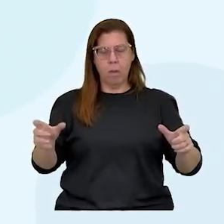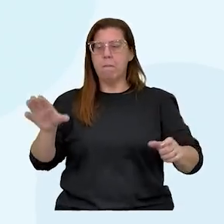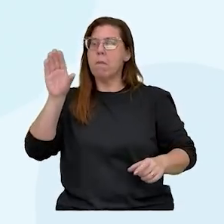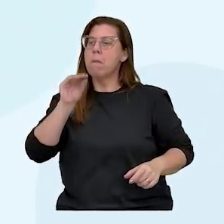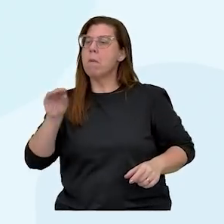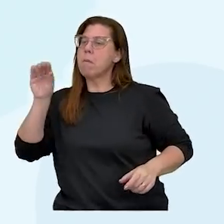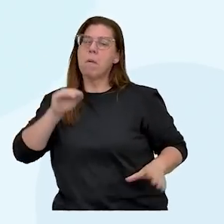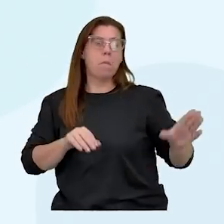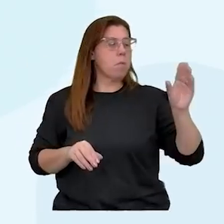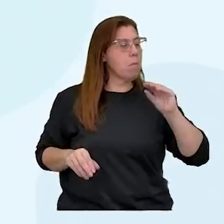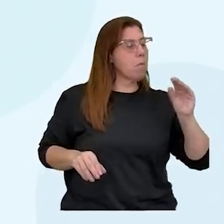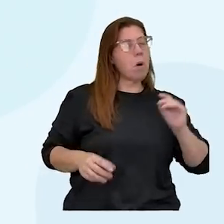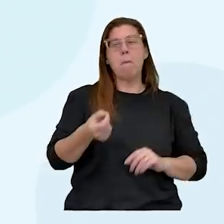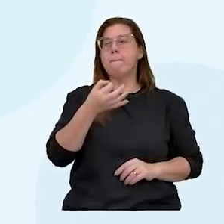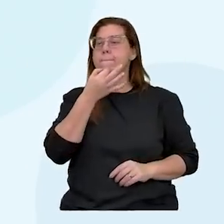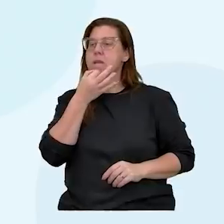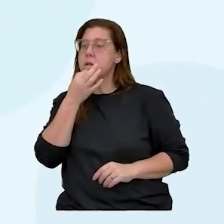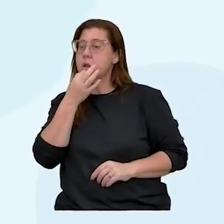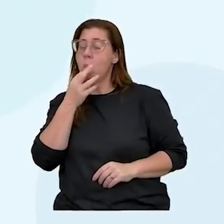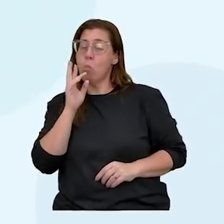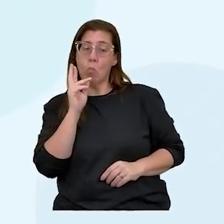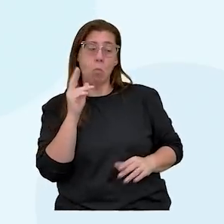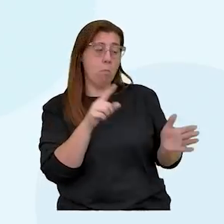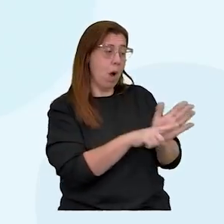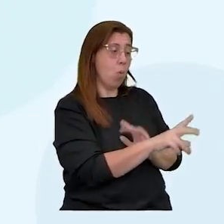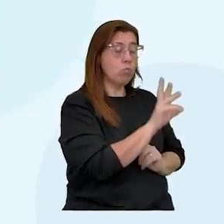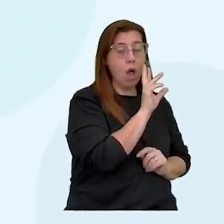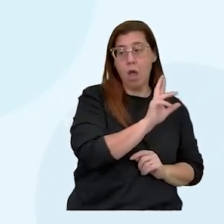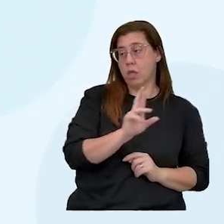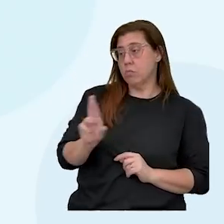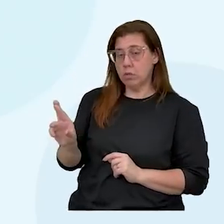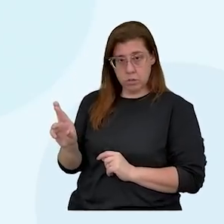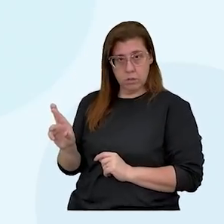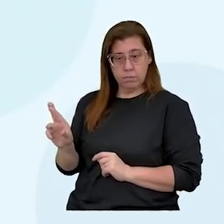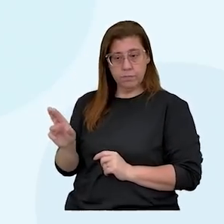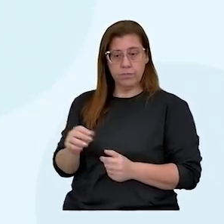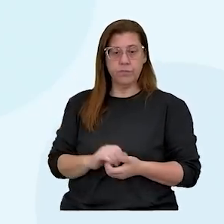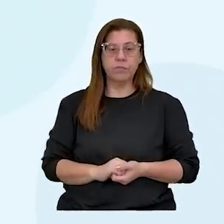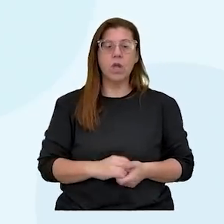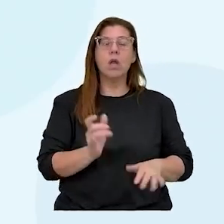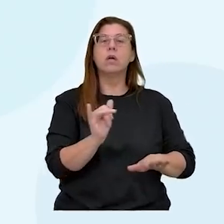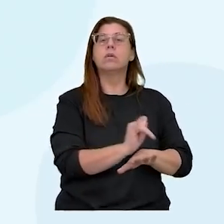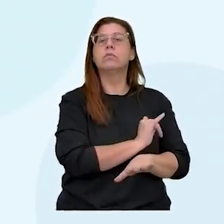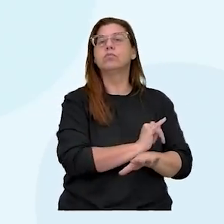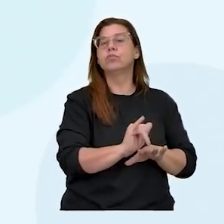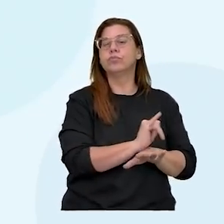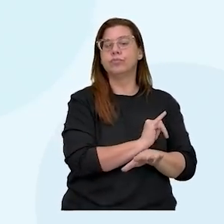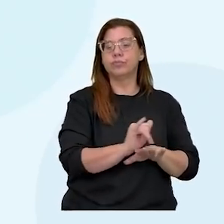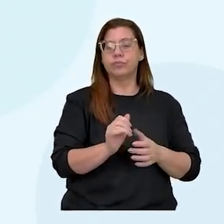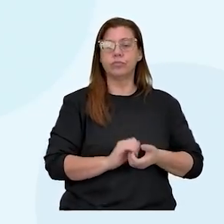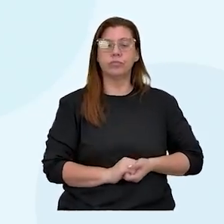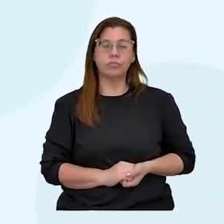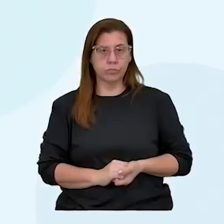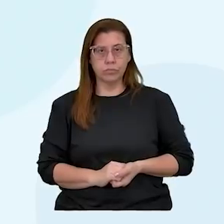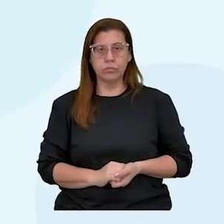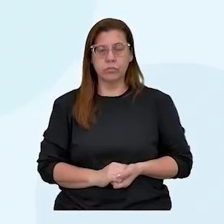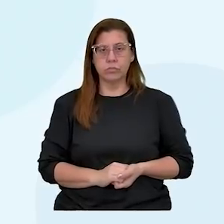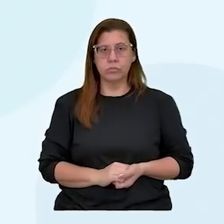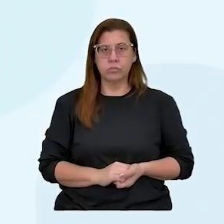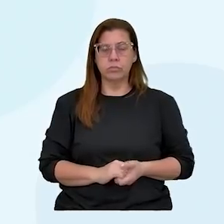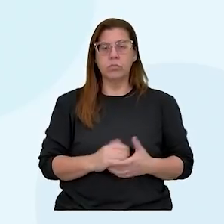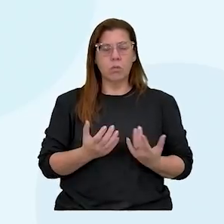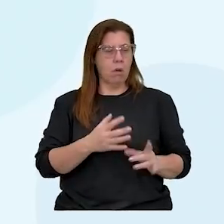das eleições, a gente viu muita coisa que não cabia naquele contexto. Então, você olhava a postura do outro, né? E falava assim, gente, não é